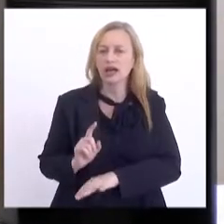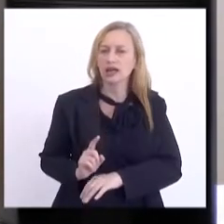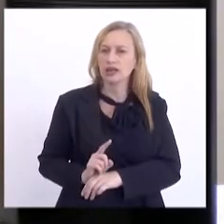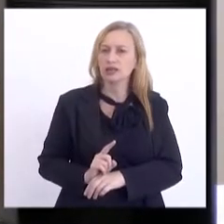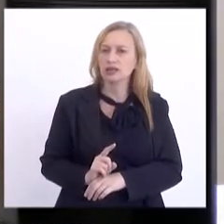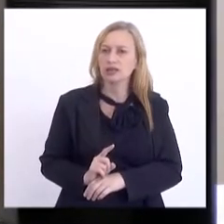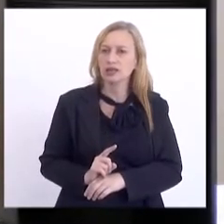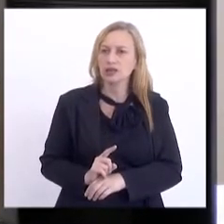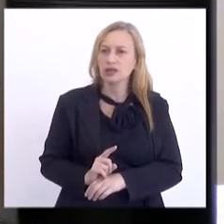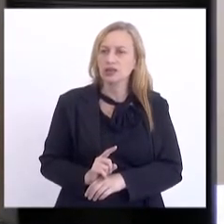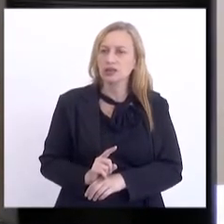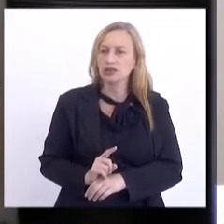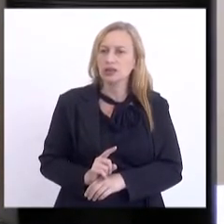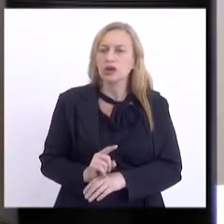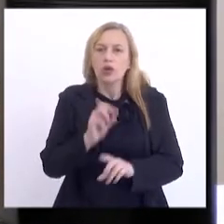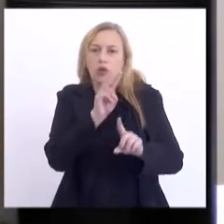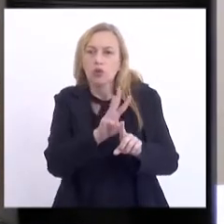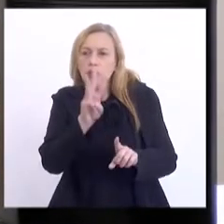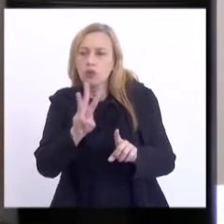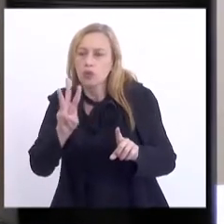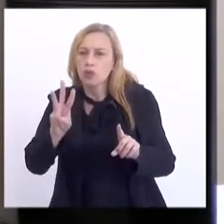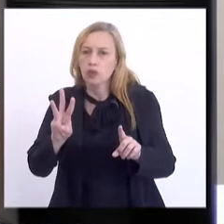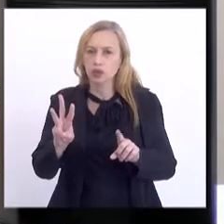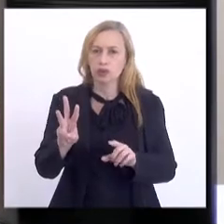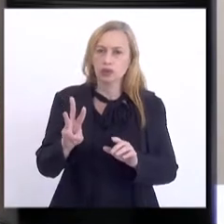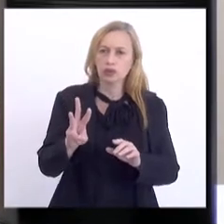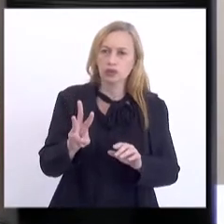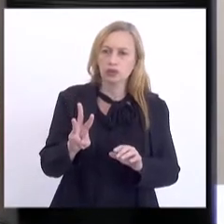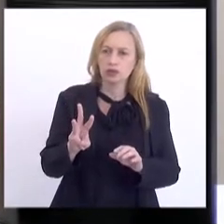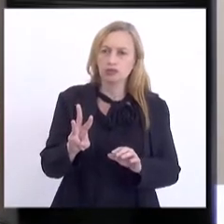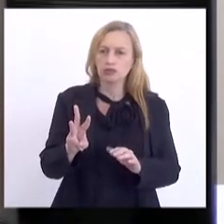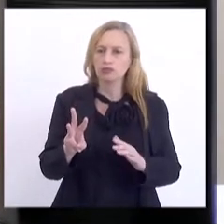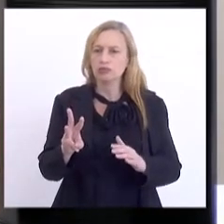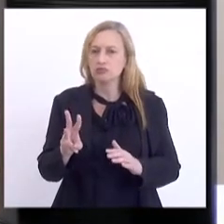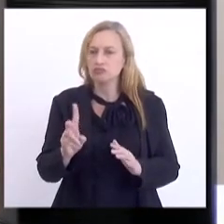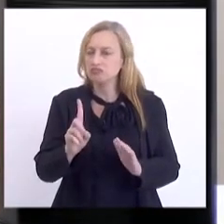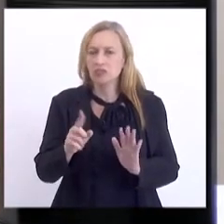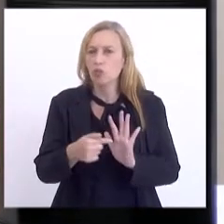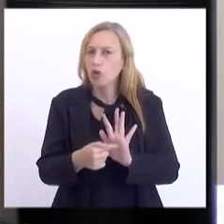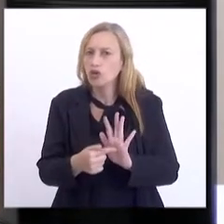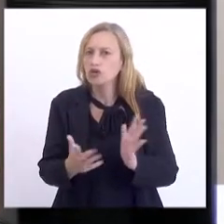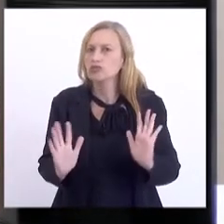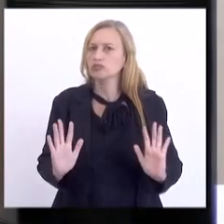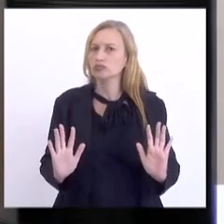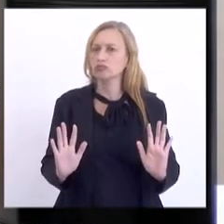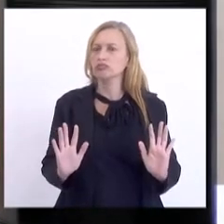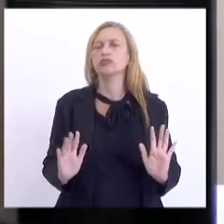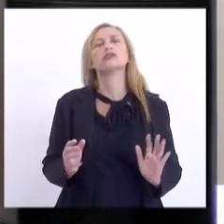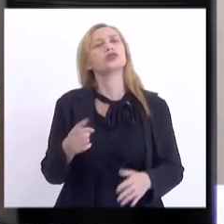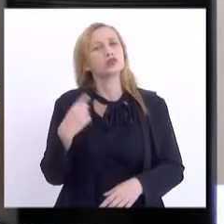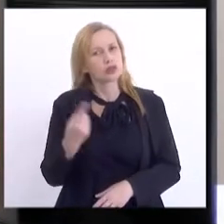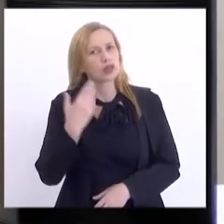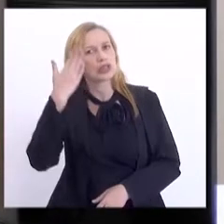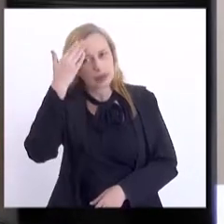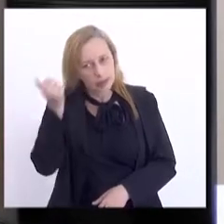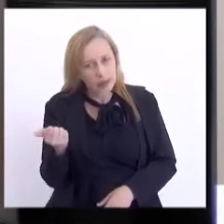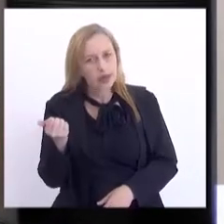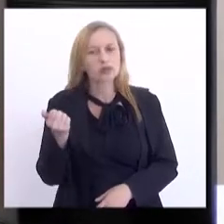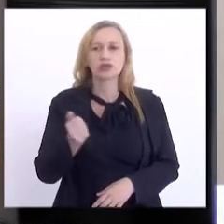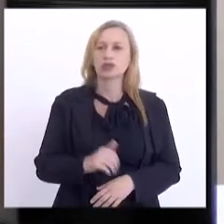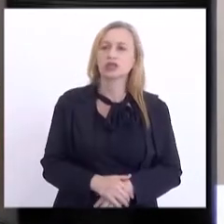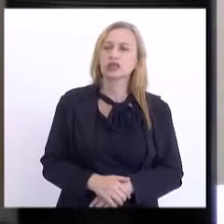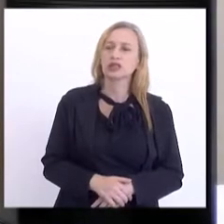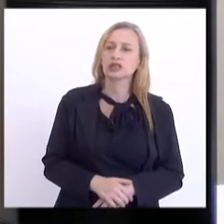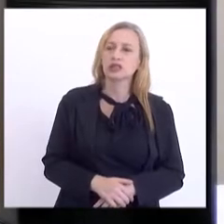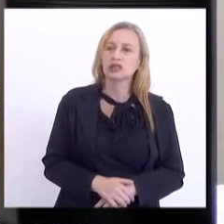aquilo que o site da Transparência não nos traz E é claro sabemos da